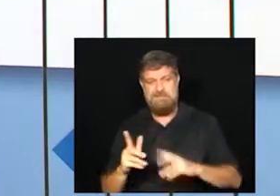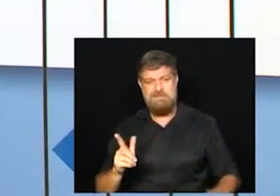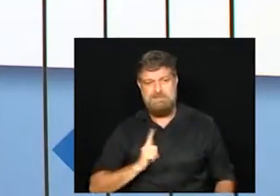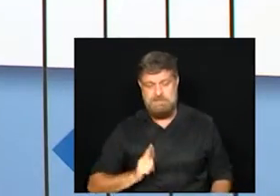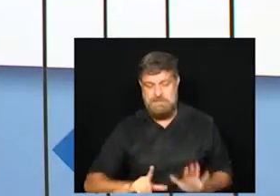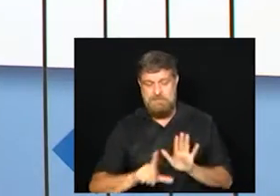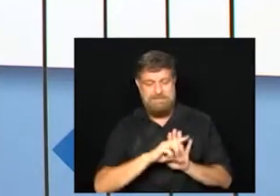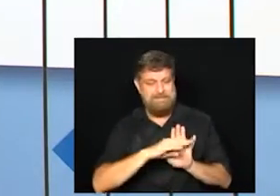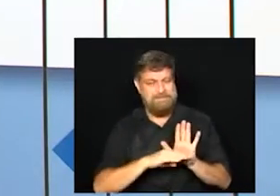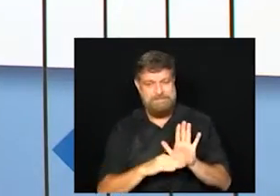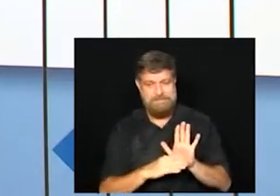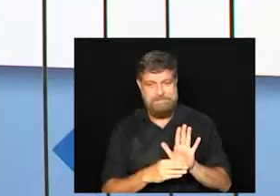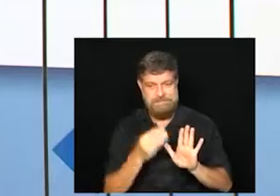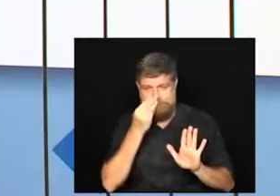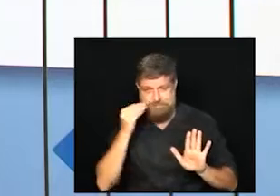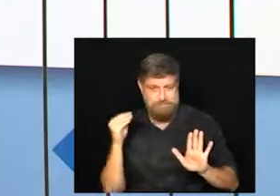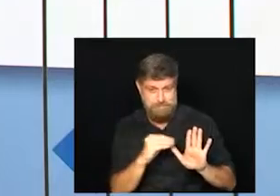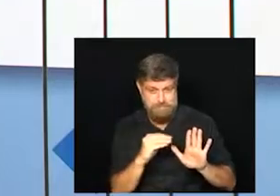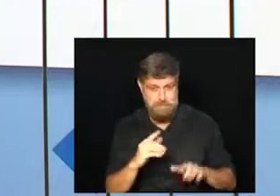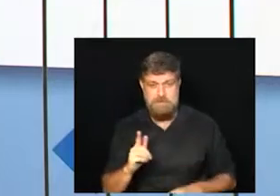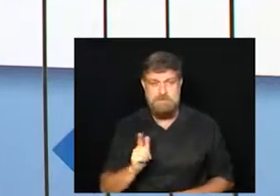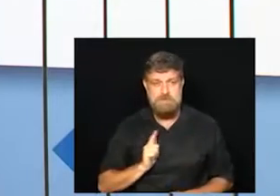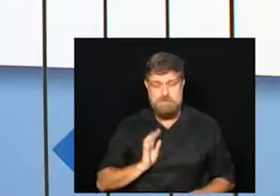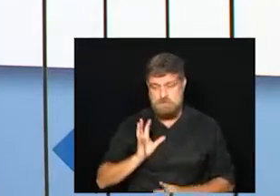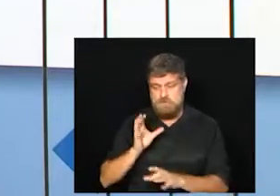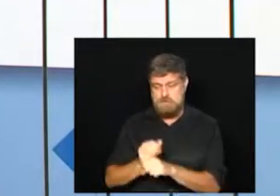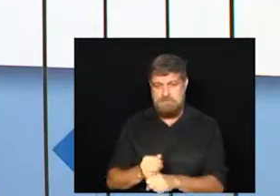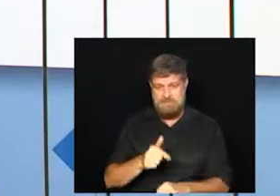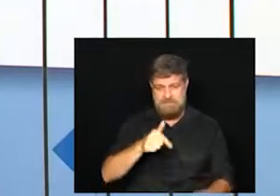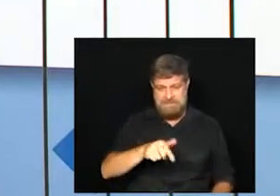pela legislação. No total, foram